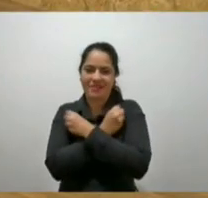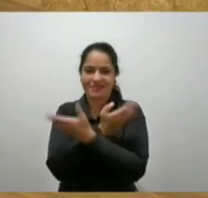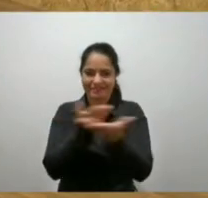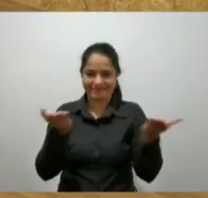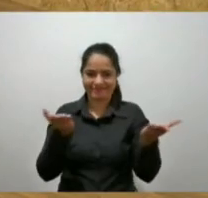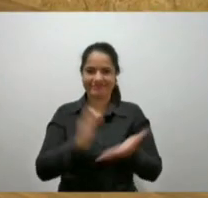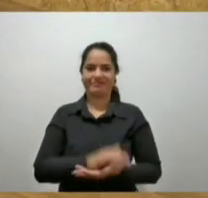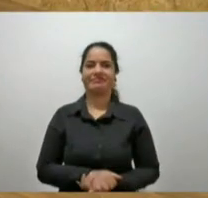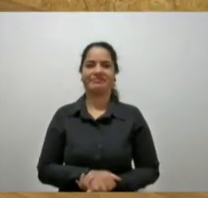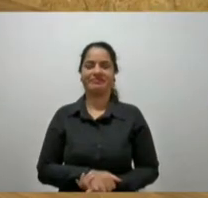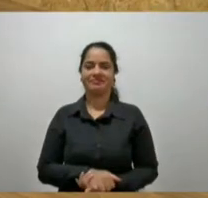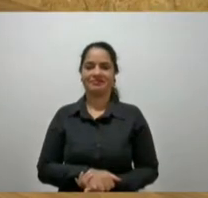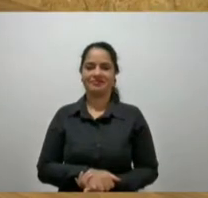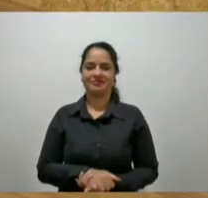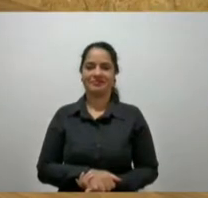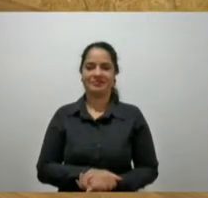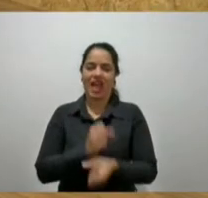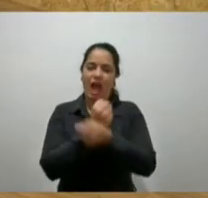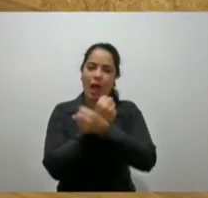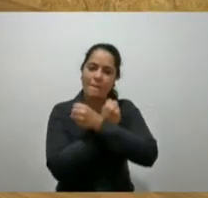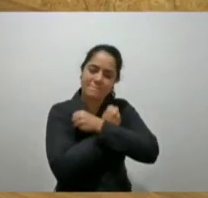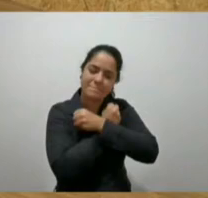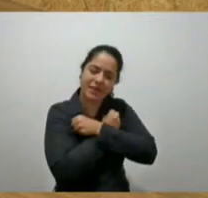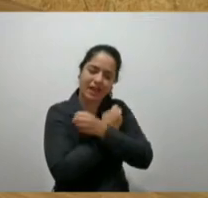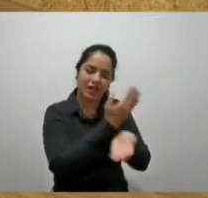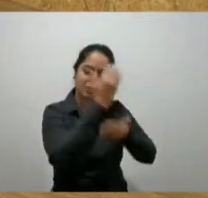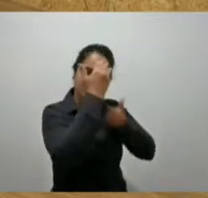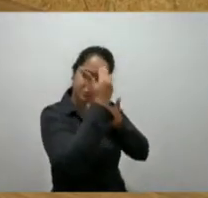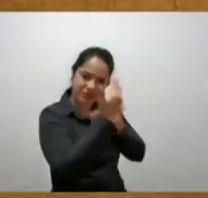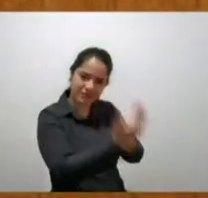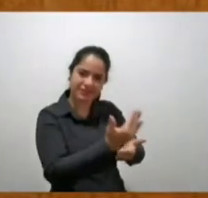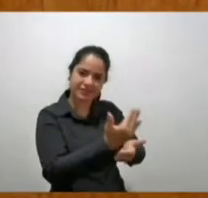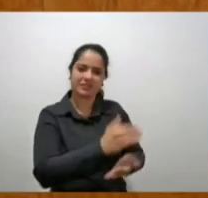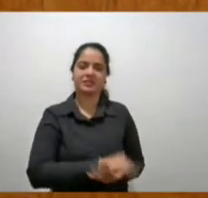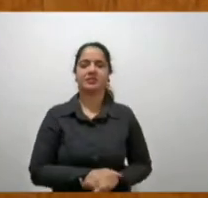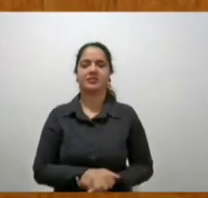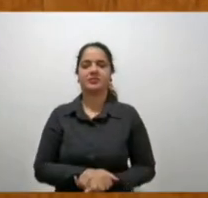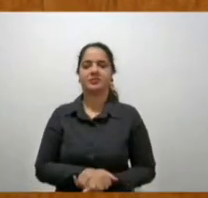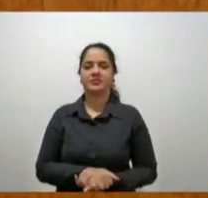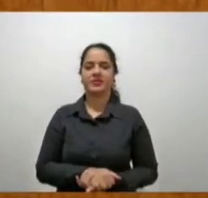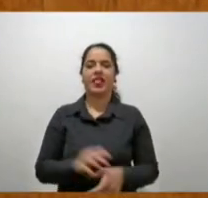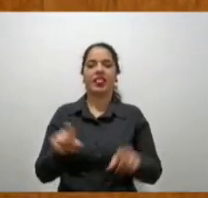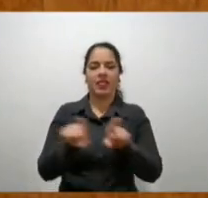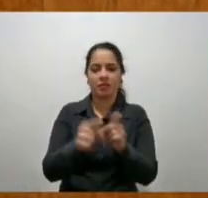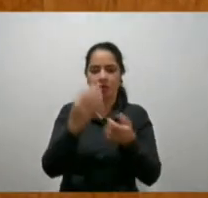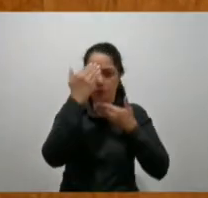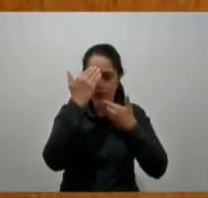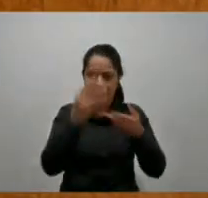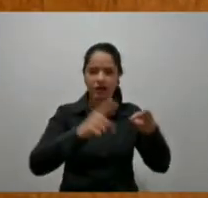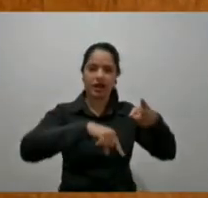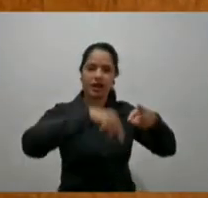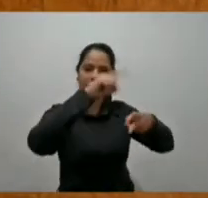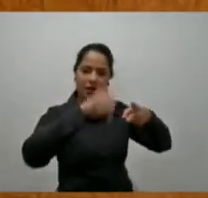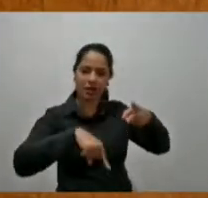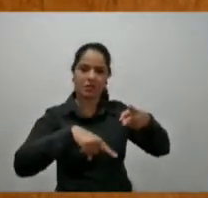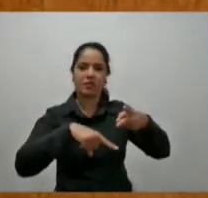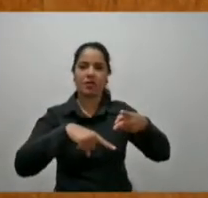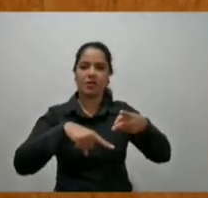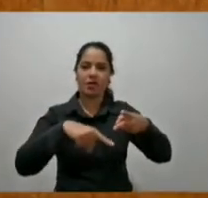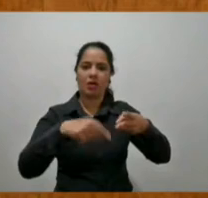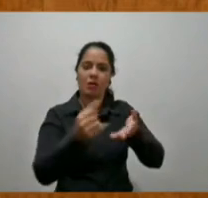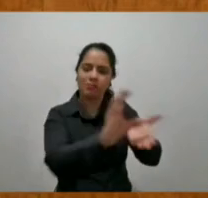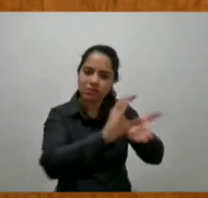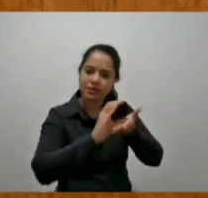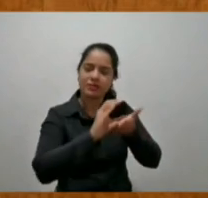abraço, Bernardo. Muito obrigado. Obrigado também à ArcelorMittal por patrocinar esse evento. Lembrando que no